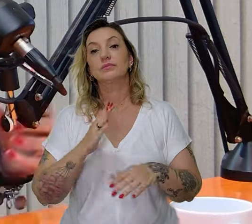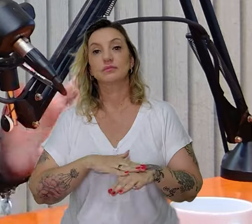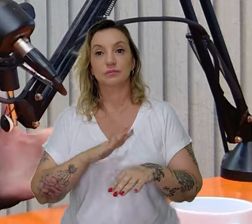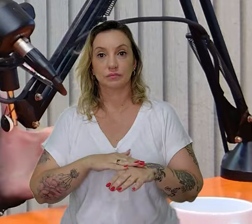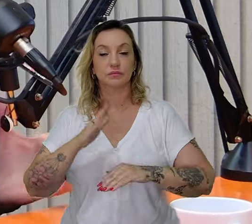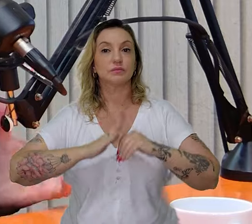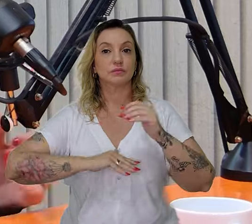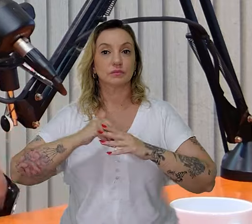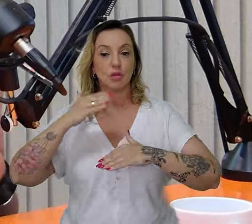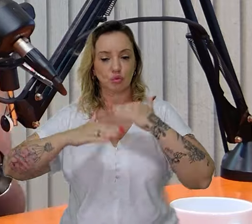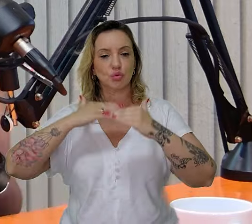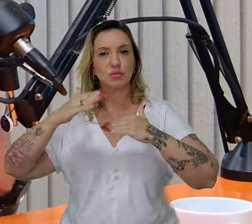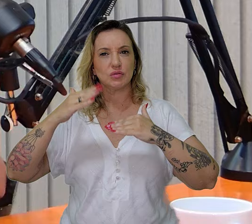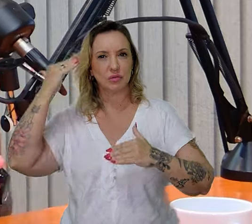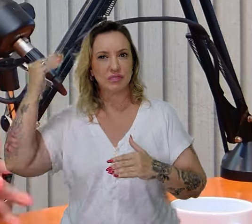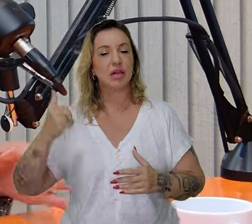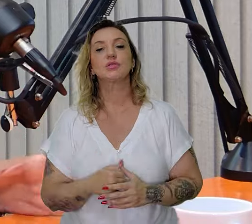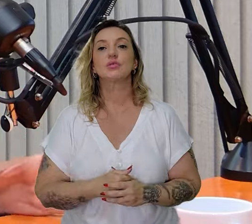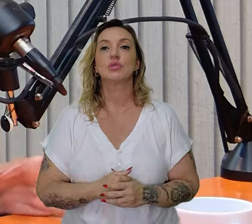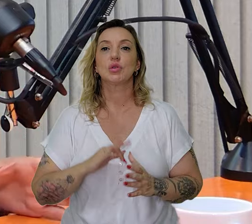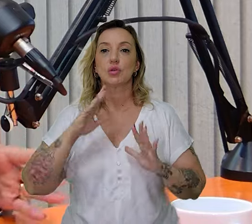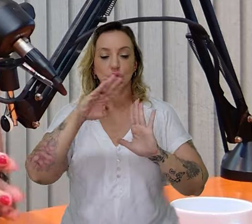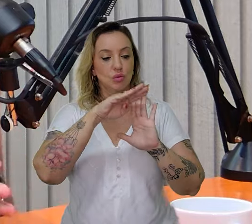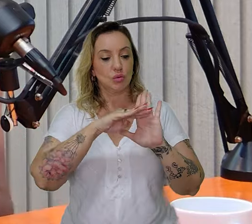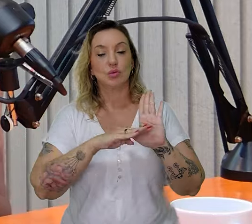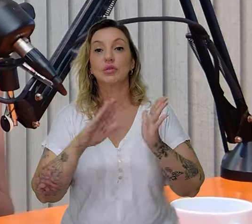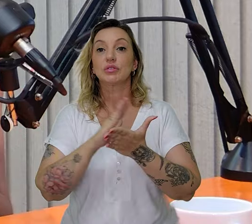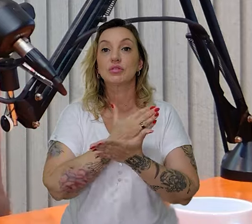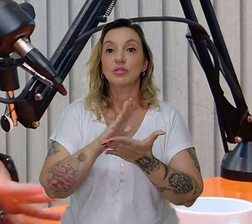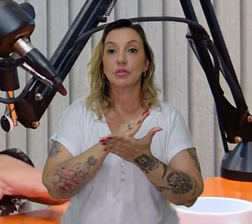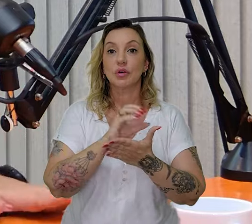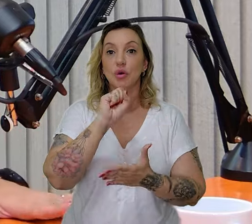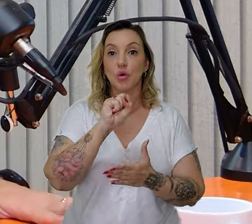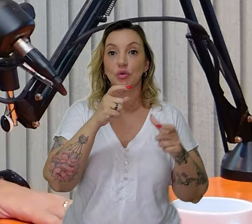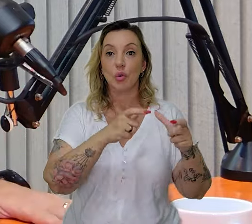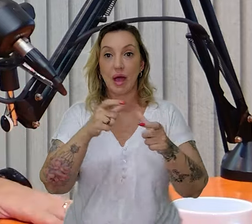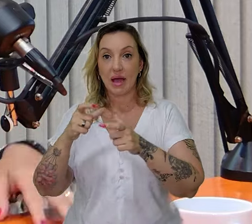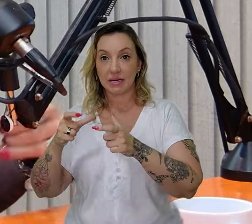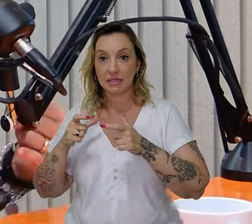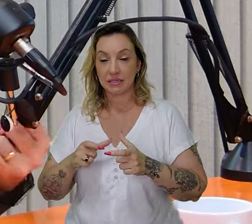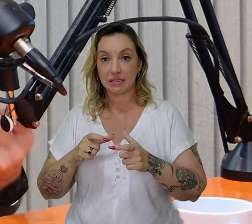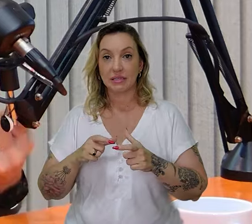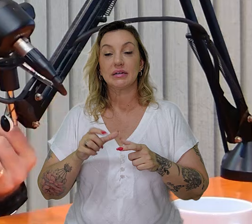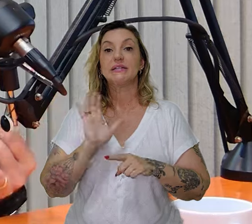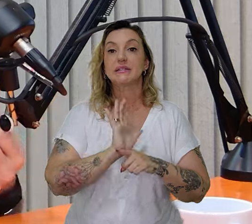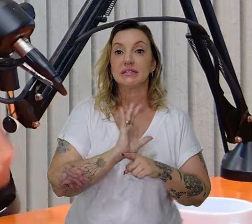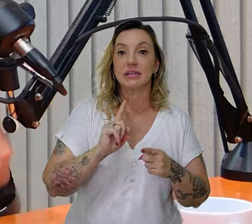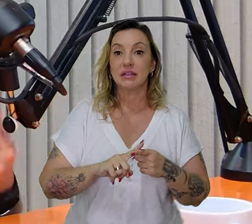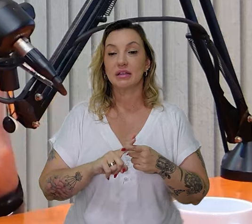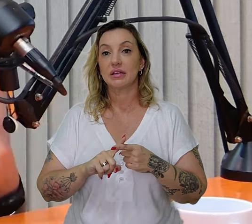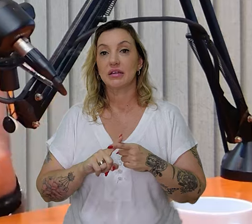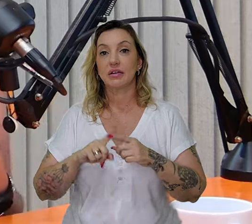fazem o profissional de sucesso e daí todos esses programas eles são divididos em oito áreas então tem área de cinema